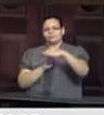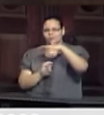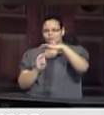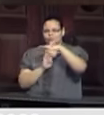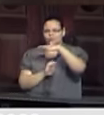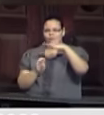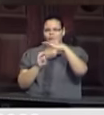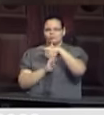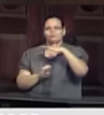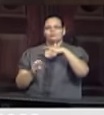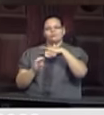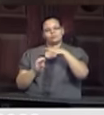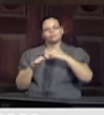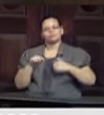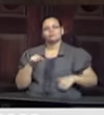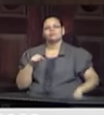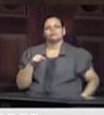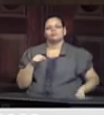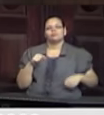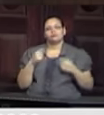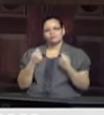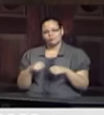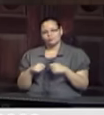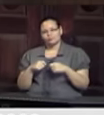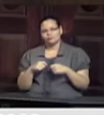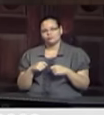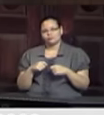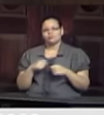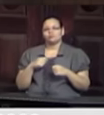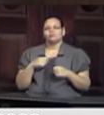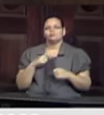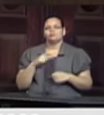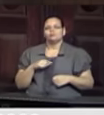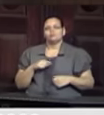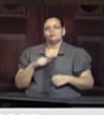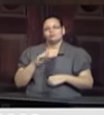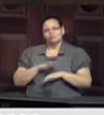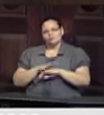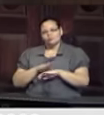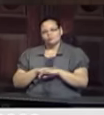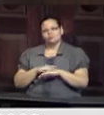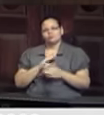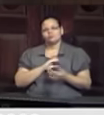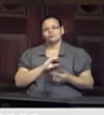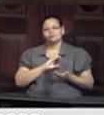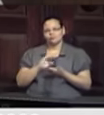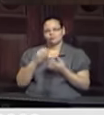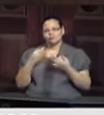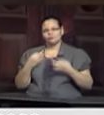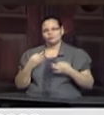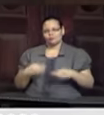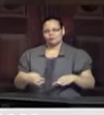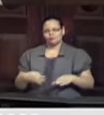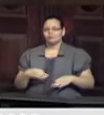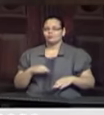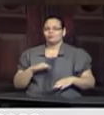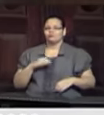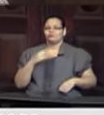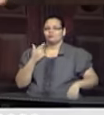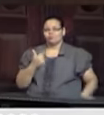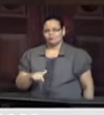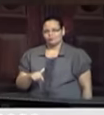empresarial está honrando as contrapartidas. E porque,